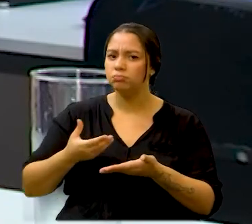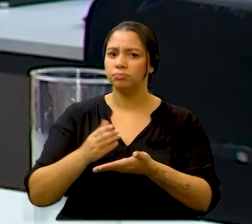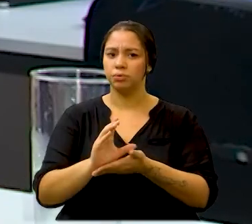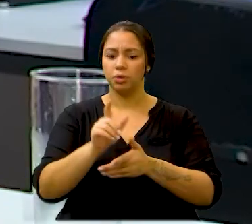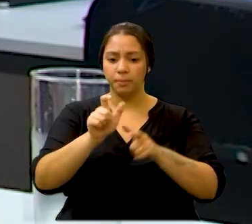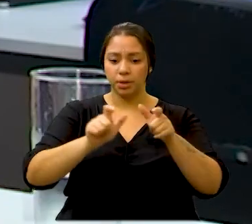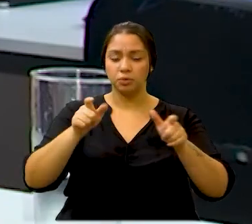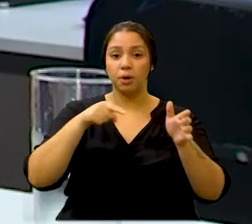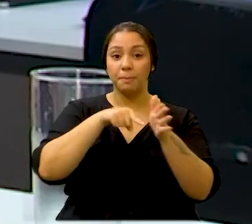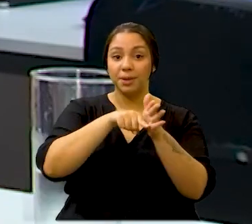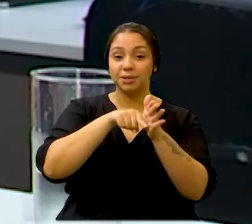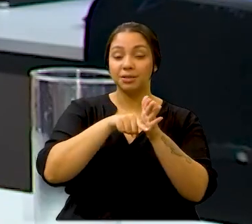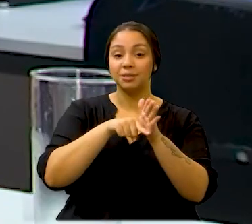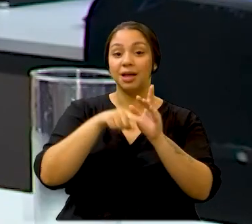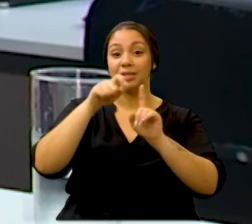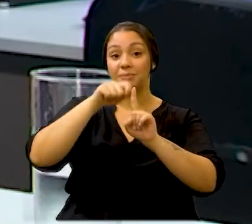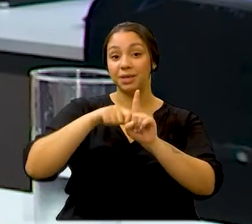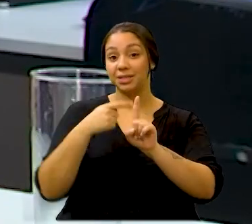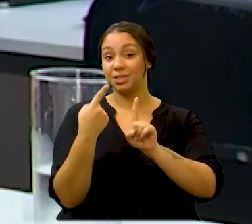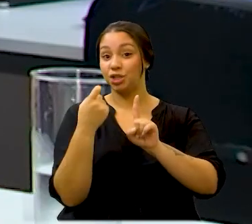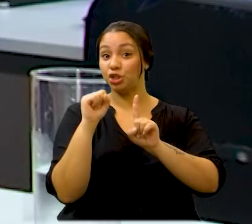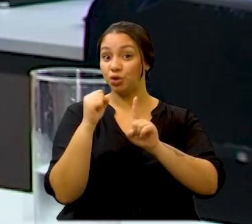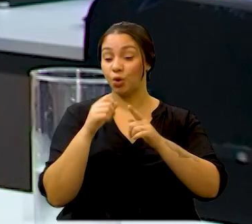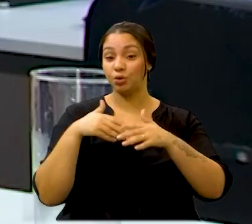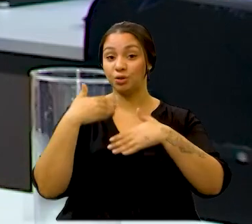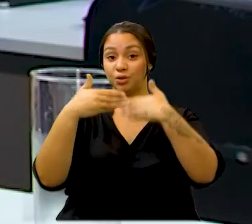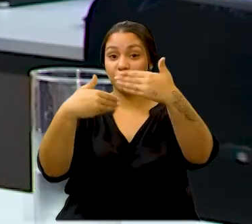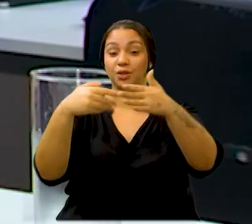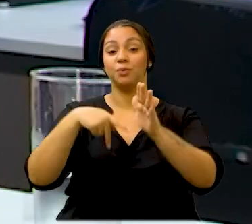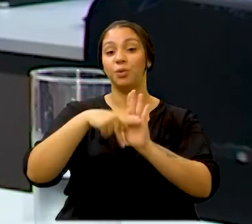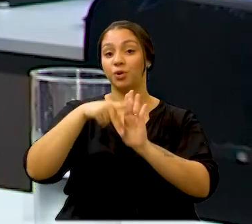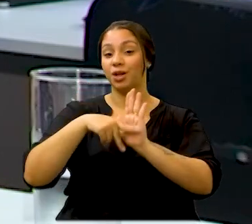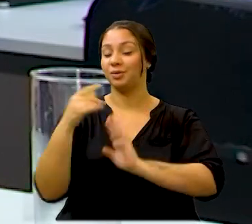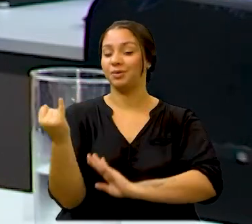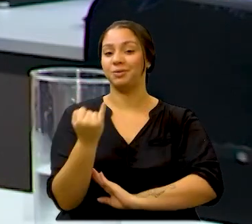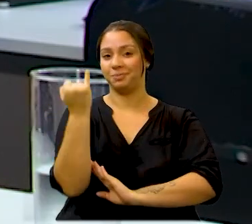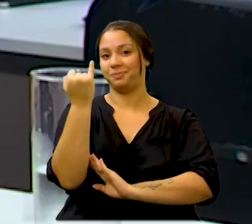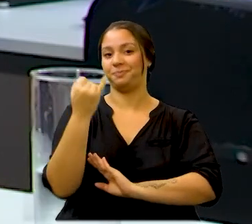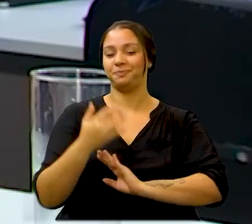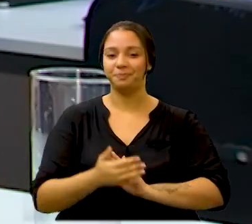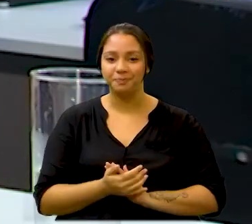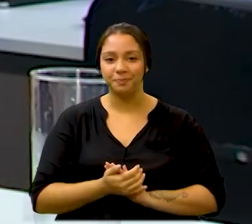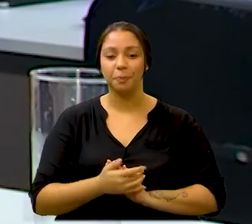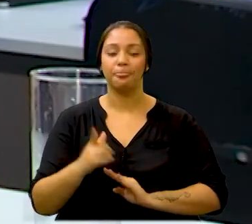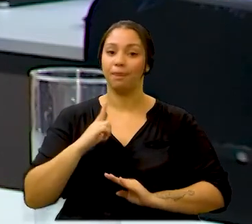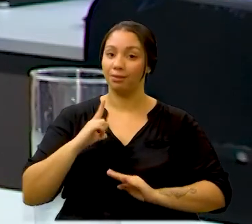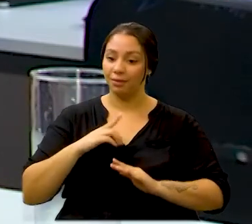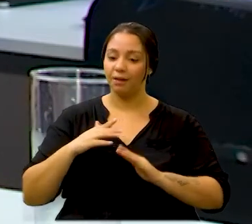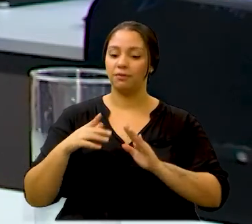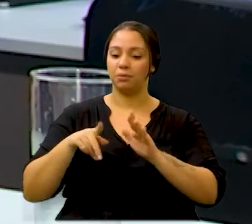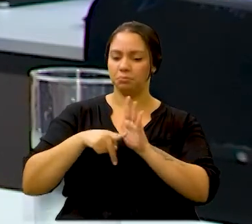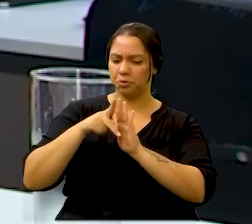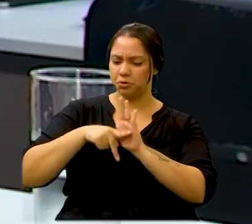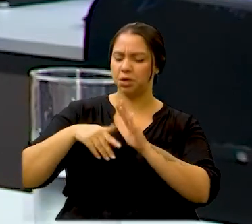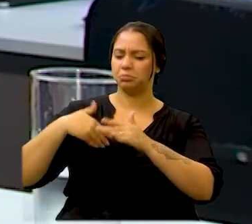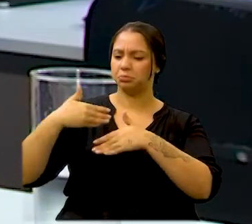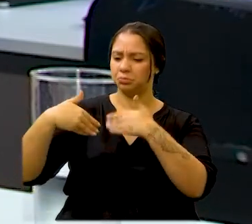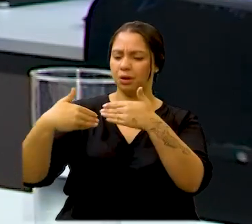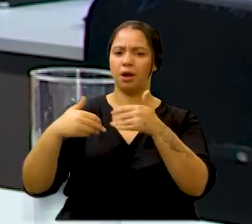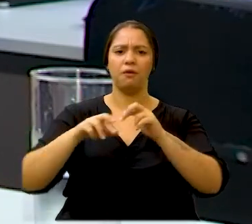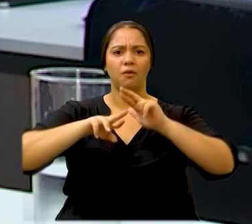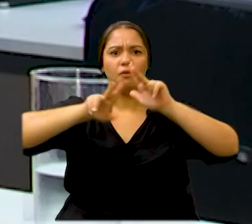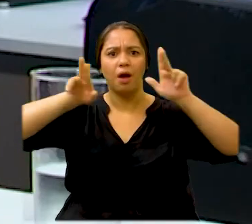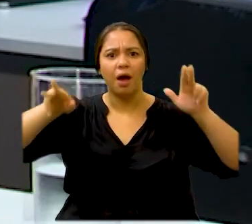para que os pesquisadores, por 18 meses, desenvolvessem projetos importantes. A partir desse desenvolvimento